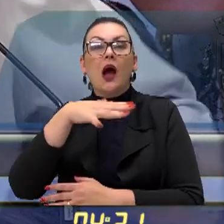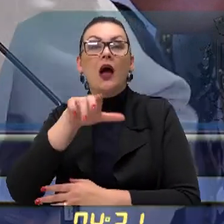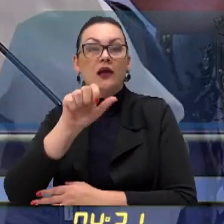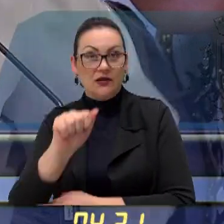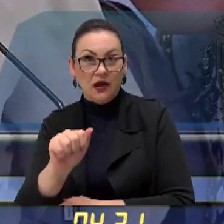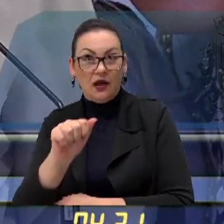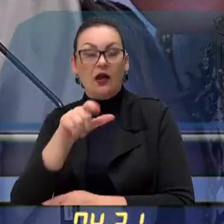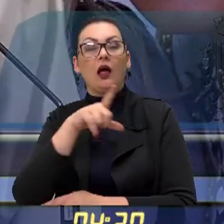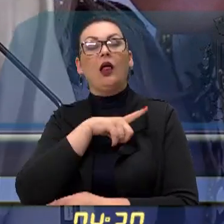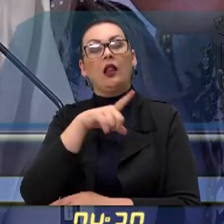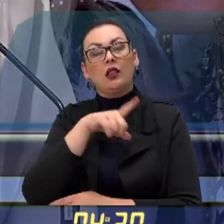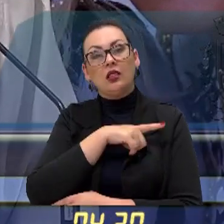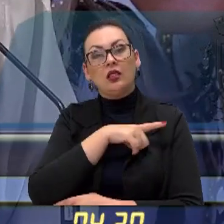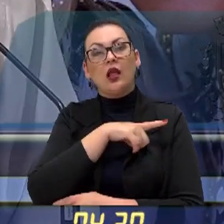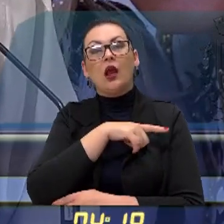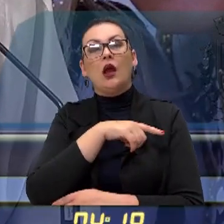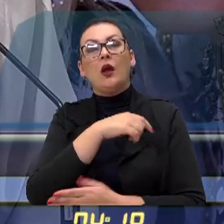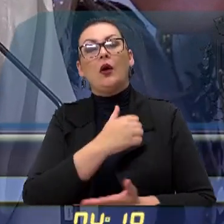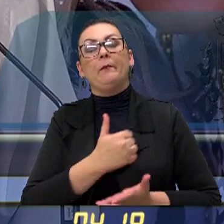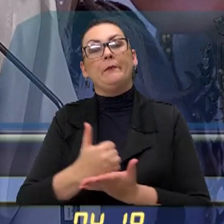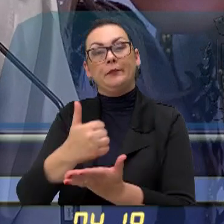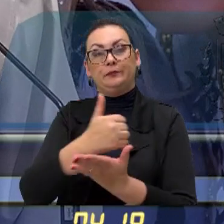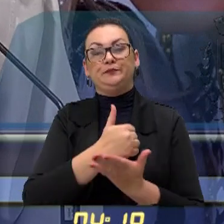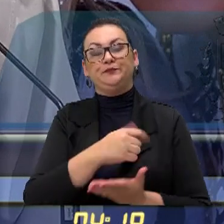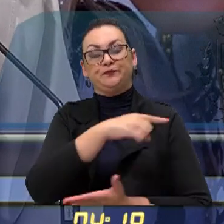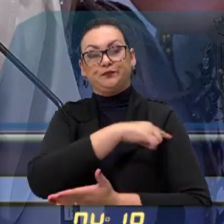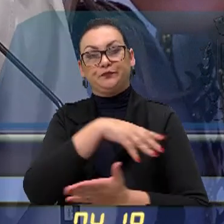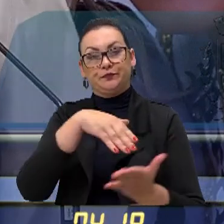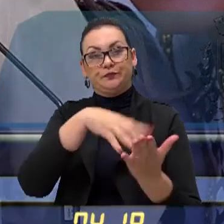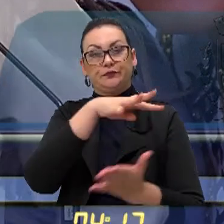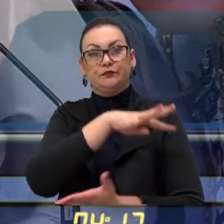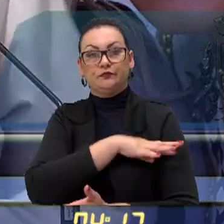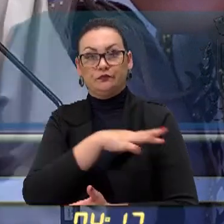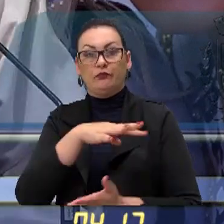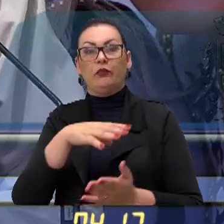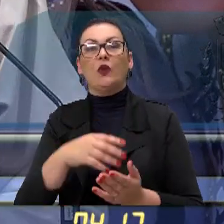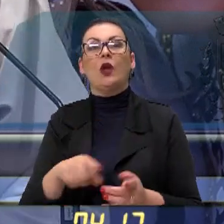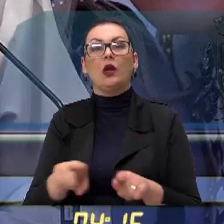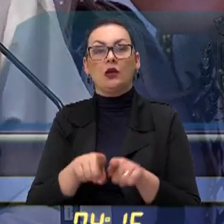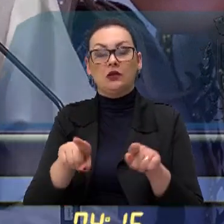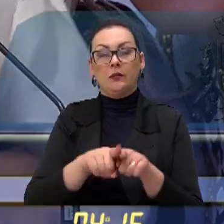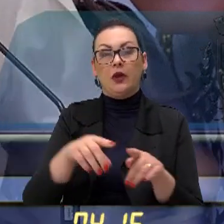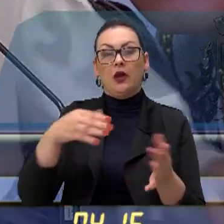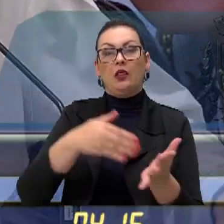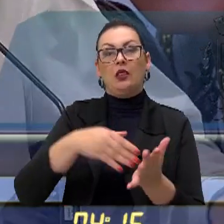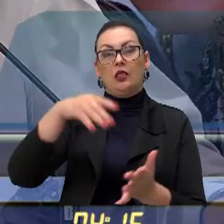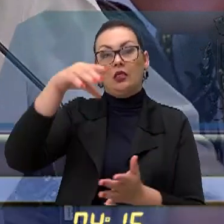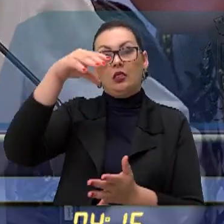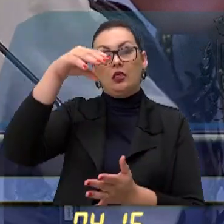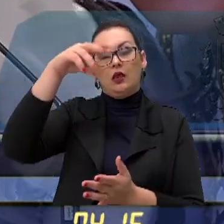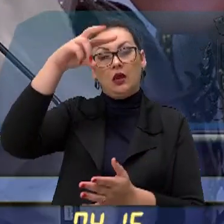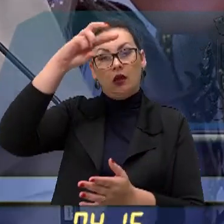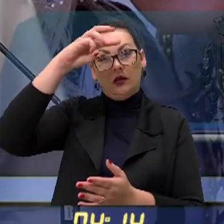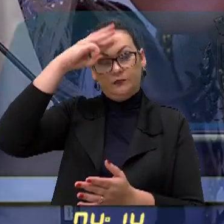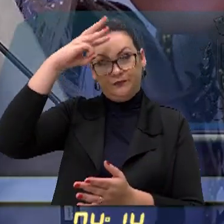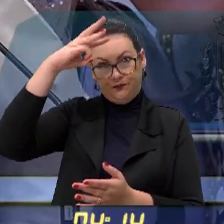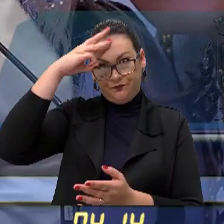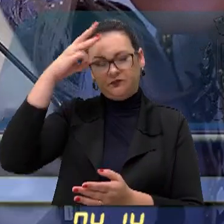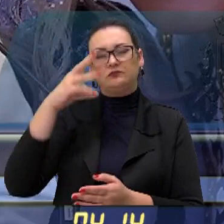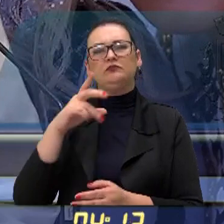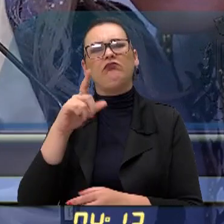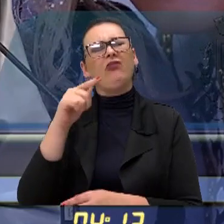fundamental e médio no Jardim Esmeralda, na região sul. Aproximadamente 7 anos atrás,